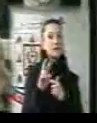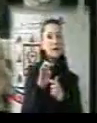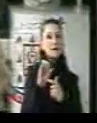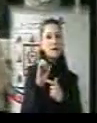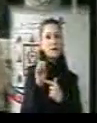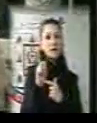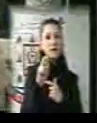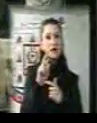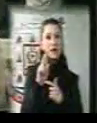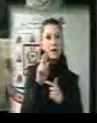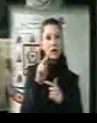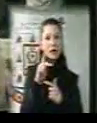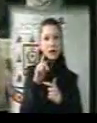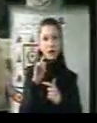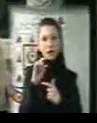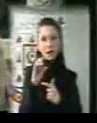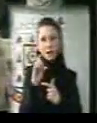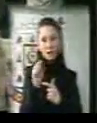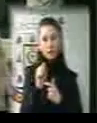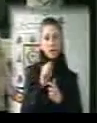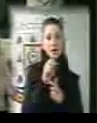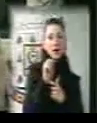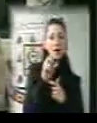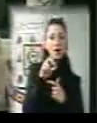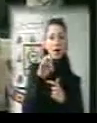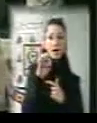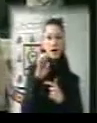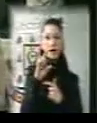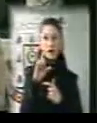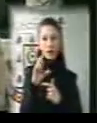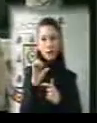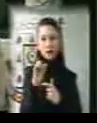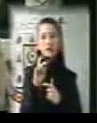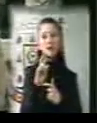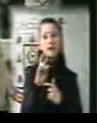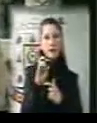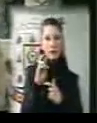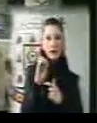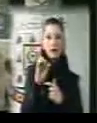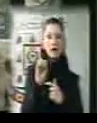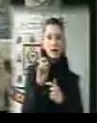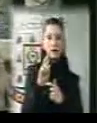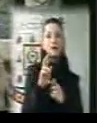rápida, anel viário e estadualização da Jorge Vassella. Palavra com o presidente.